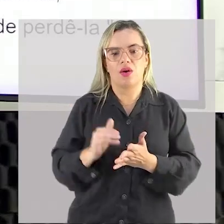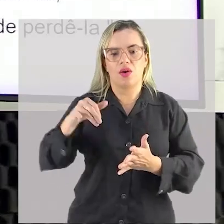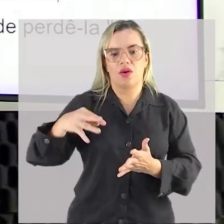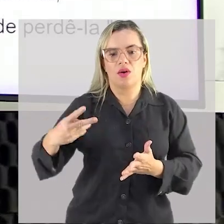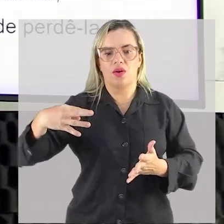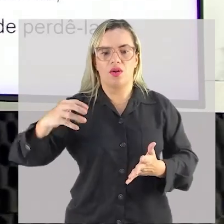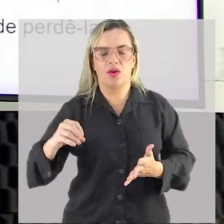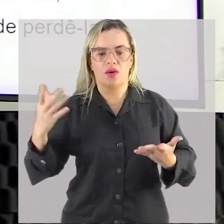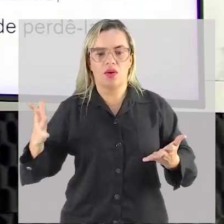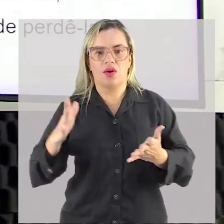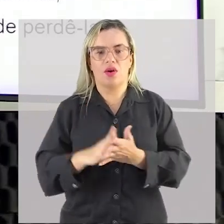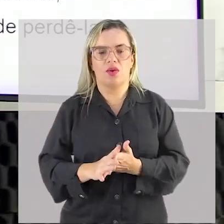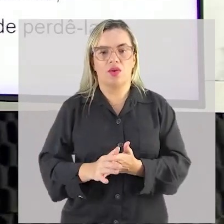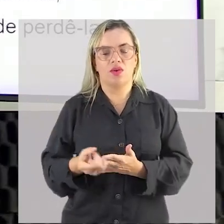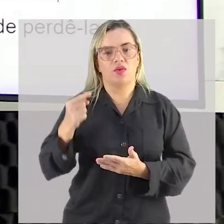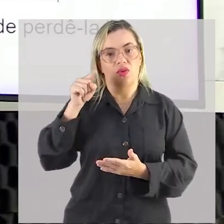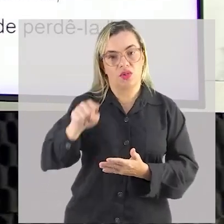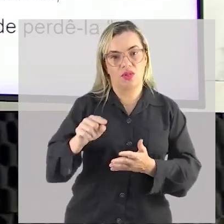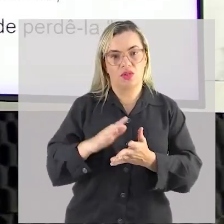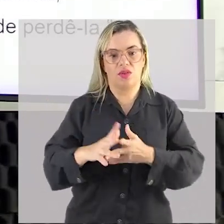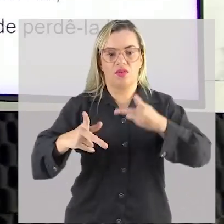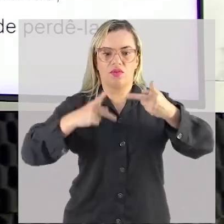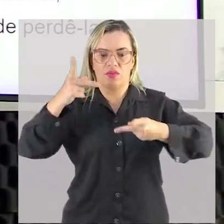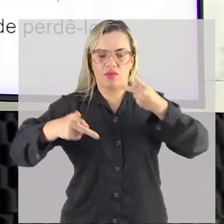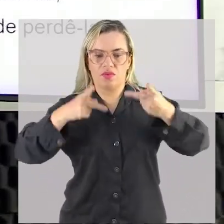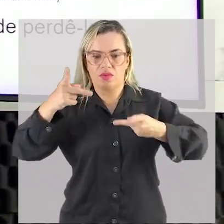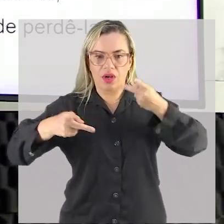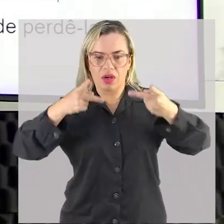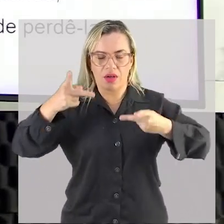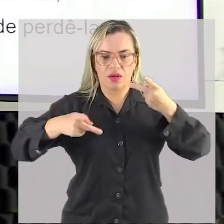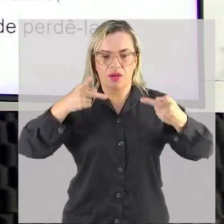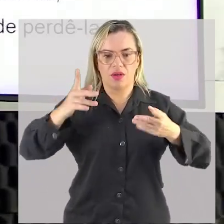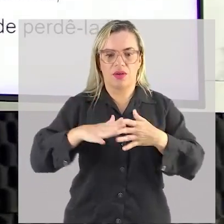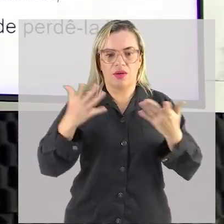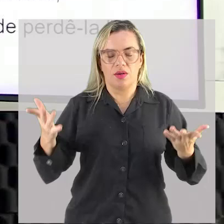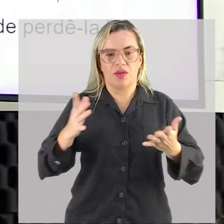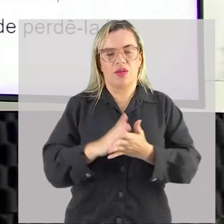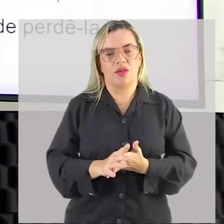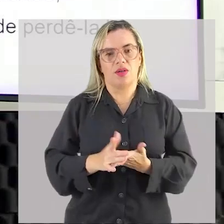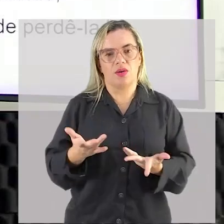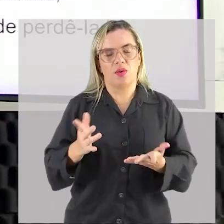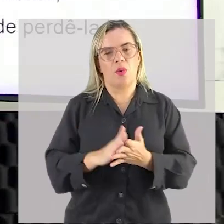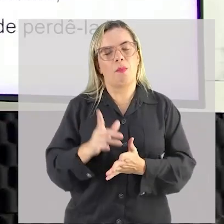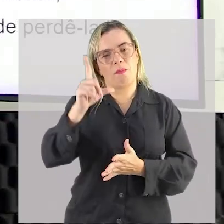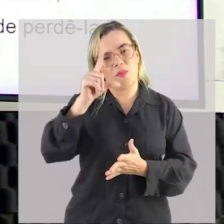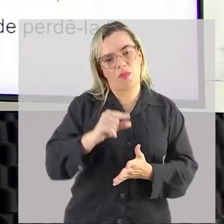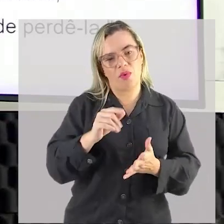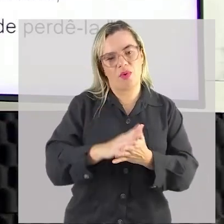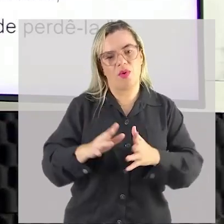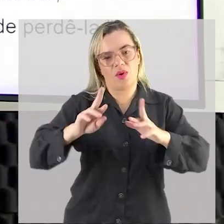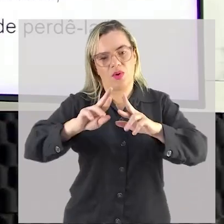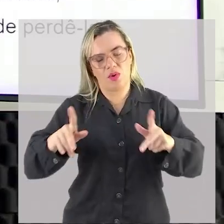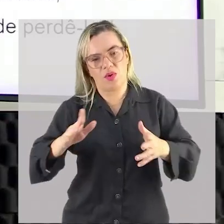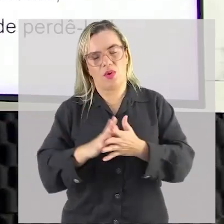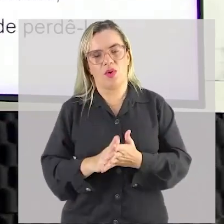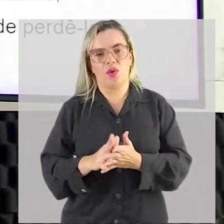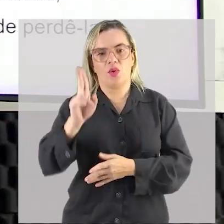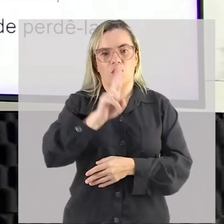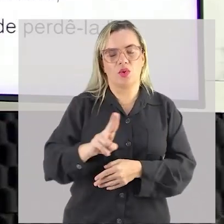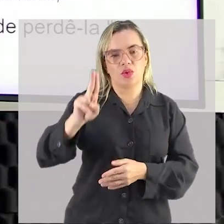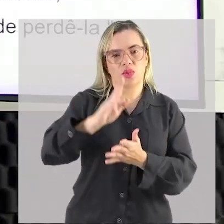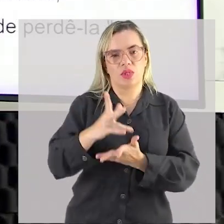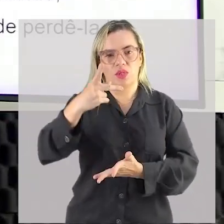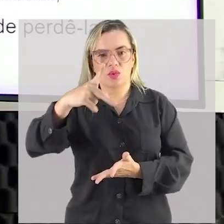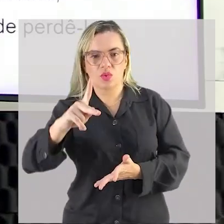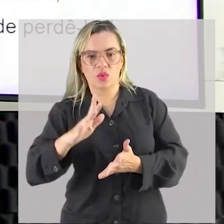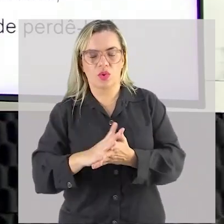diz fulano de tal disse assim assim assim às vezes não da mesma forma que a pessoa falou você usa suas palavras isso é um